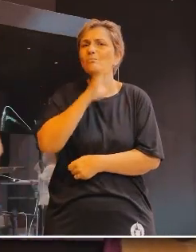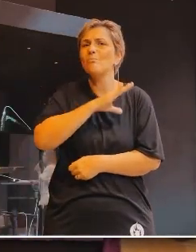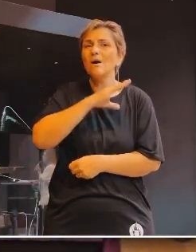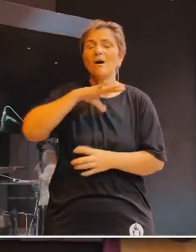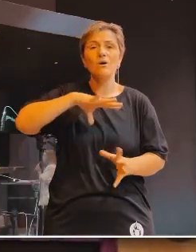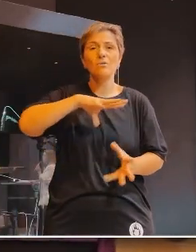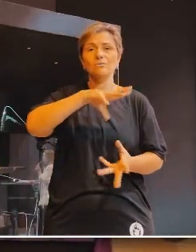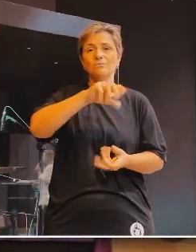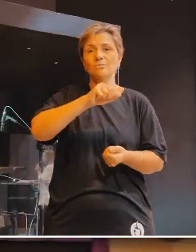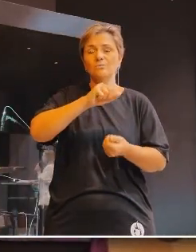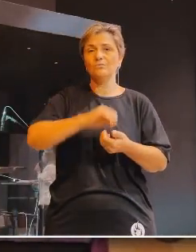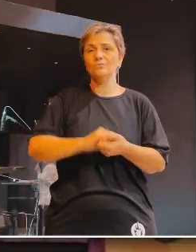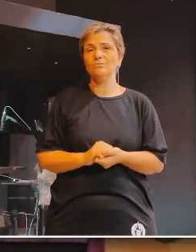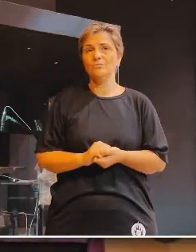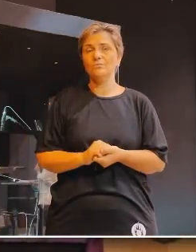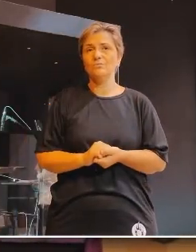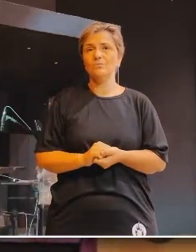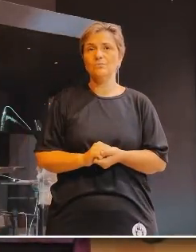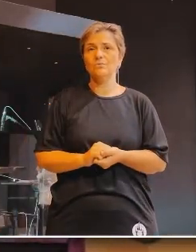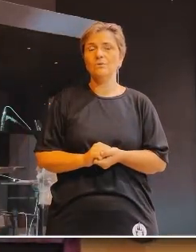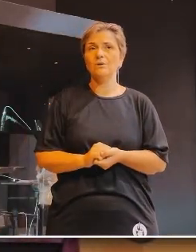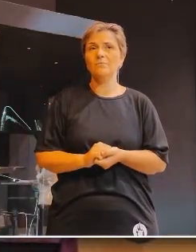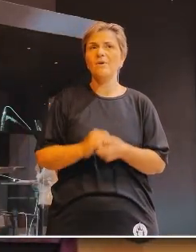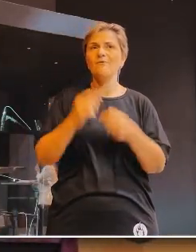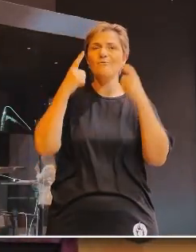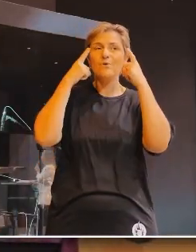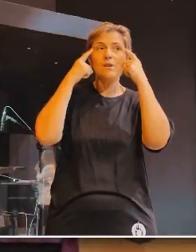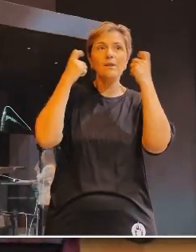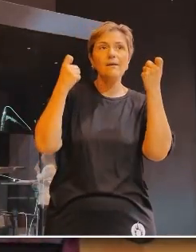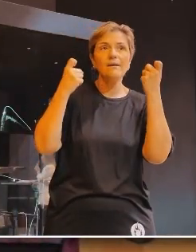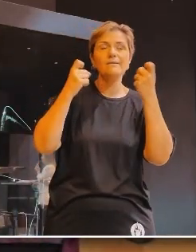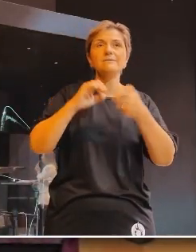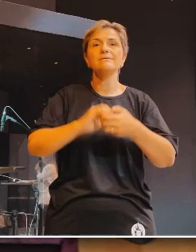mundo? Você já parou para pensar?